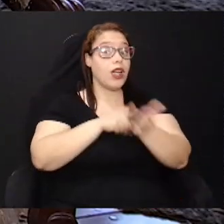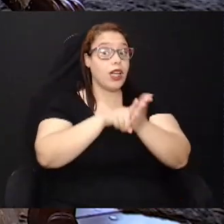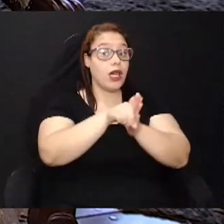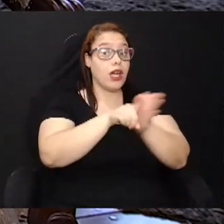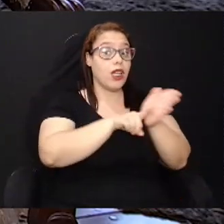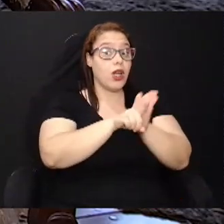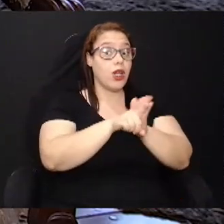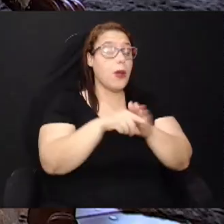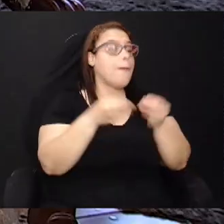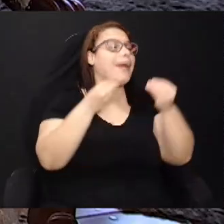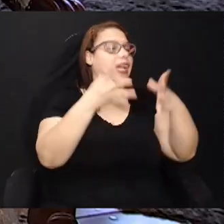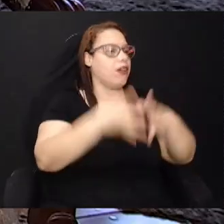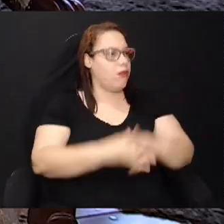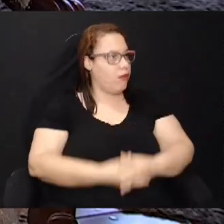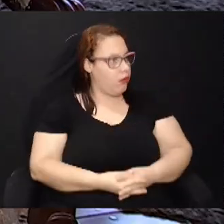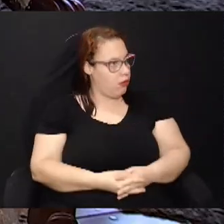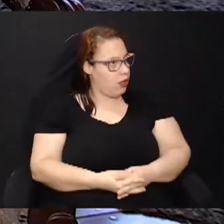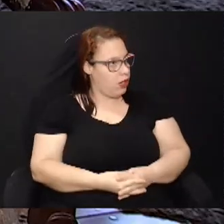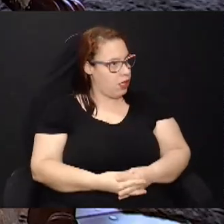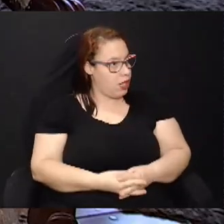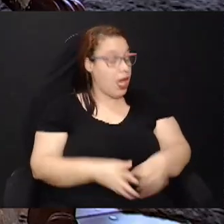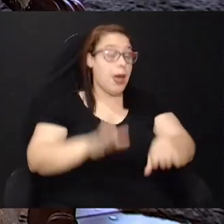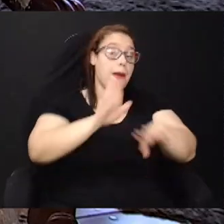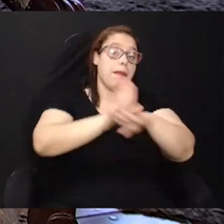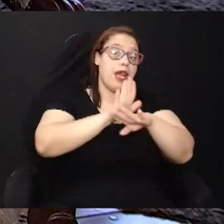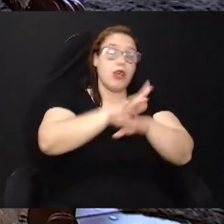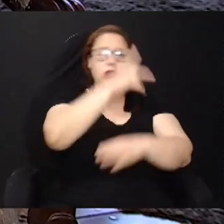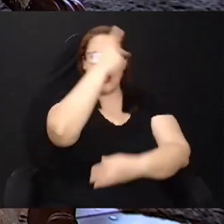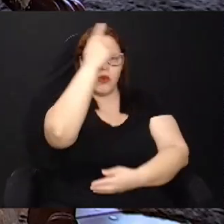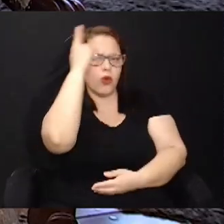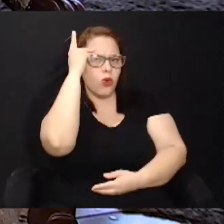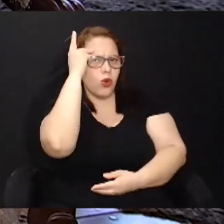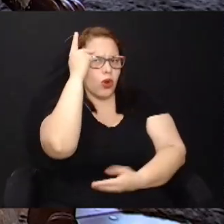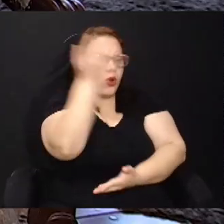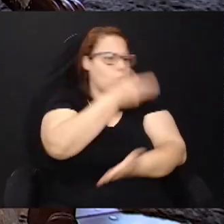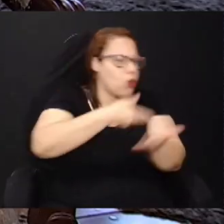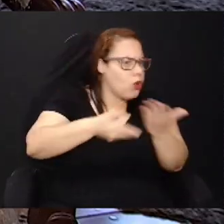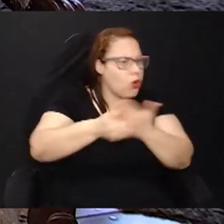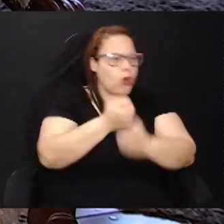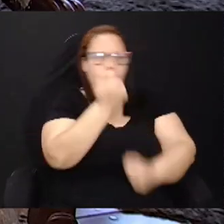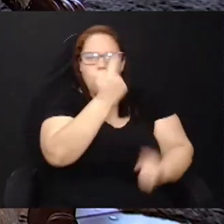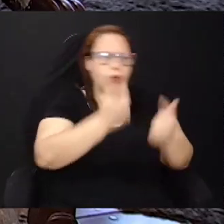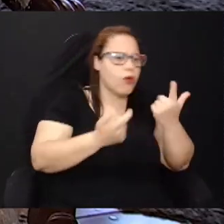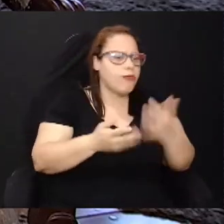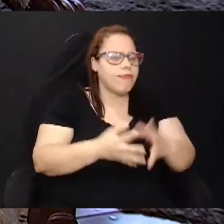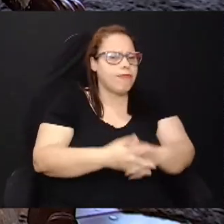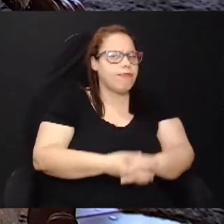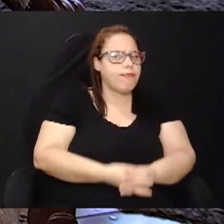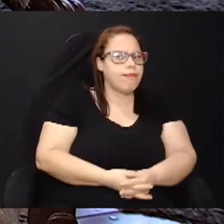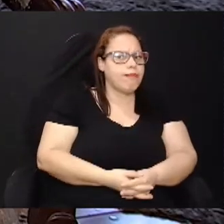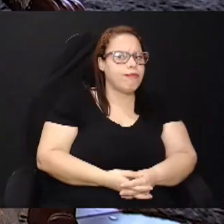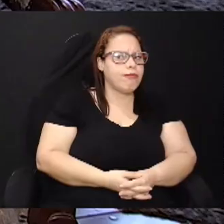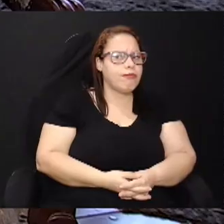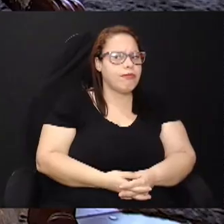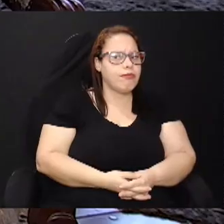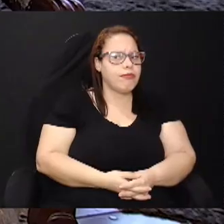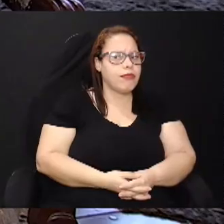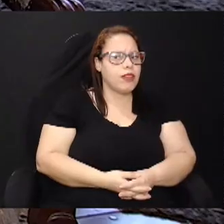quê? Ah, é para ajudar as pessoas, para poder colaborar com alguma coisa, né? Mas, gente, você está indo no lugar